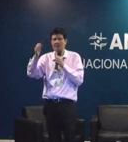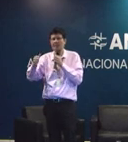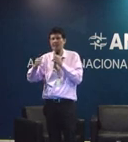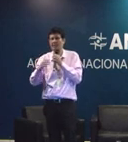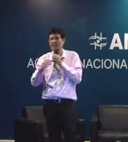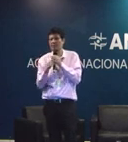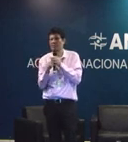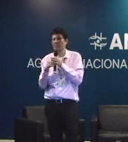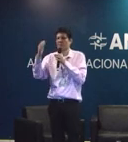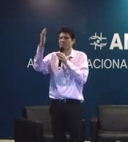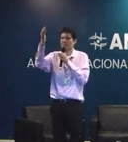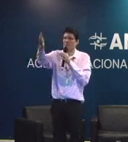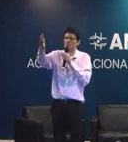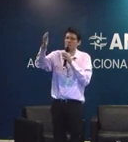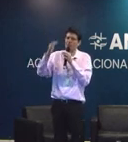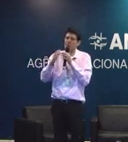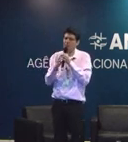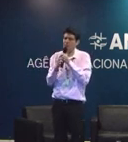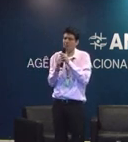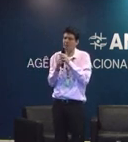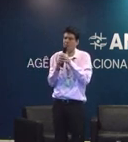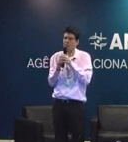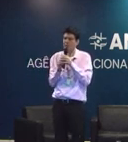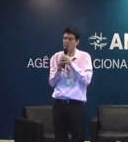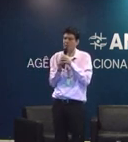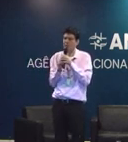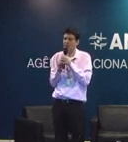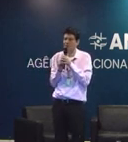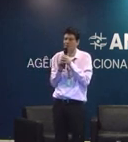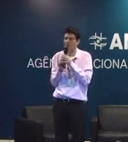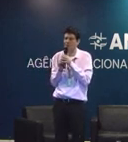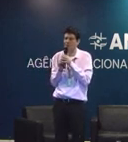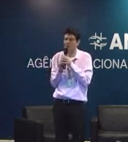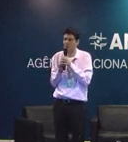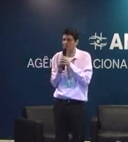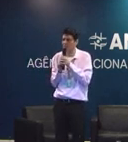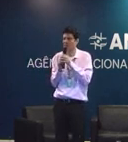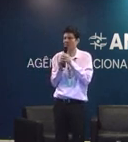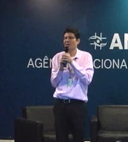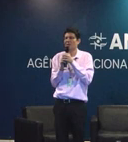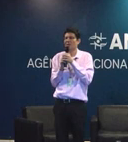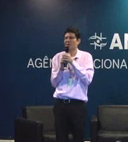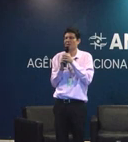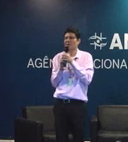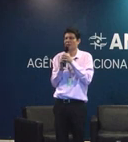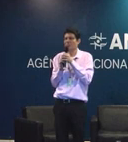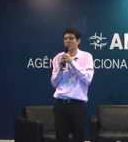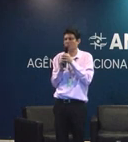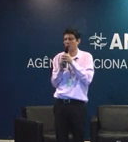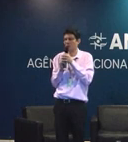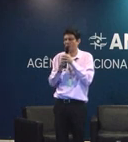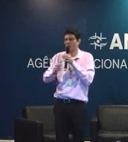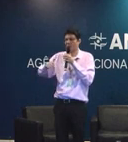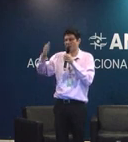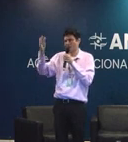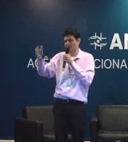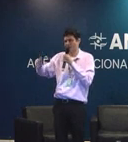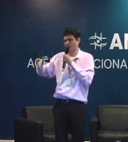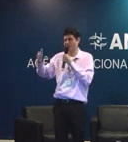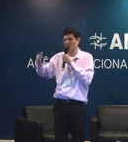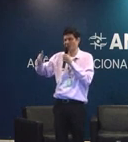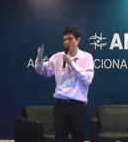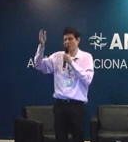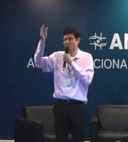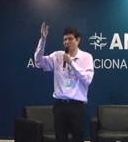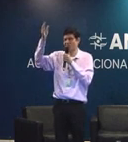Agradecer, Hilda, por favor, mais uma vez, a toda a equipe de eventos, que sempre é o parceiro, esse, como